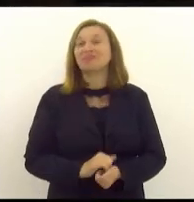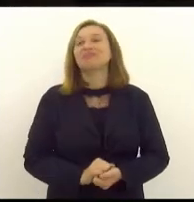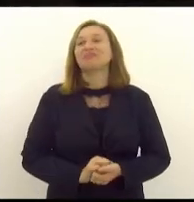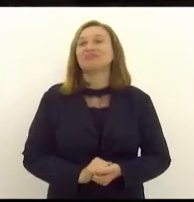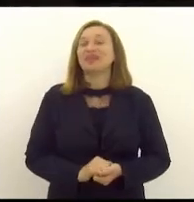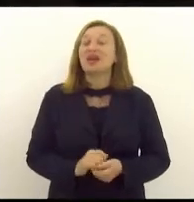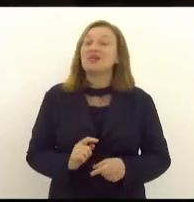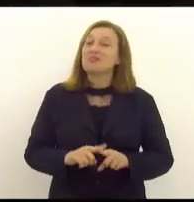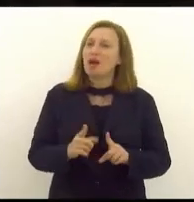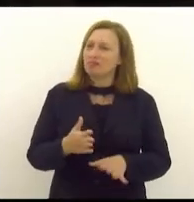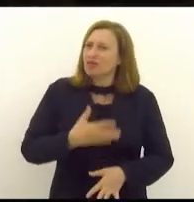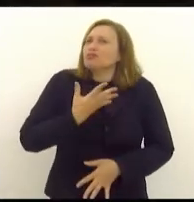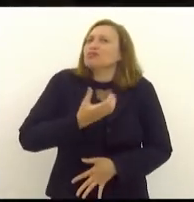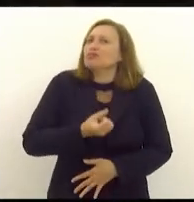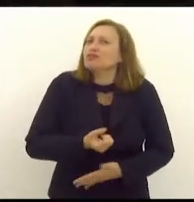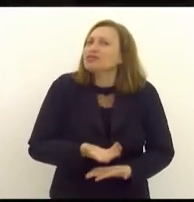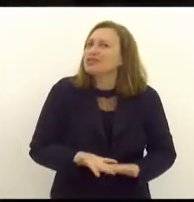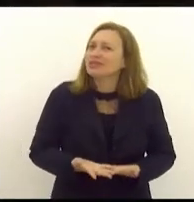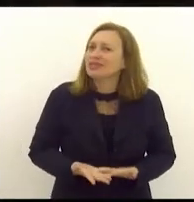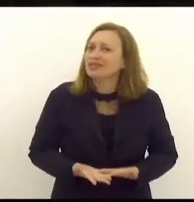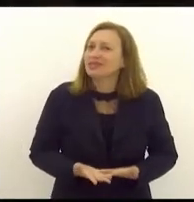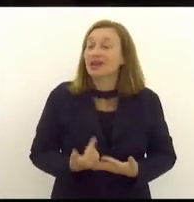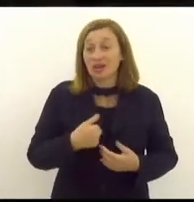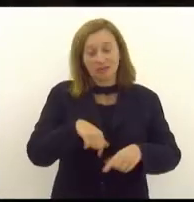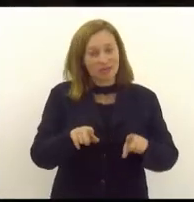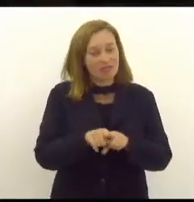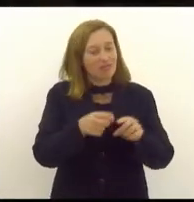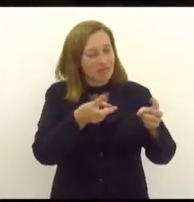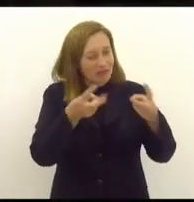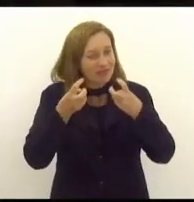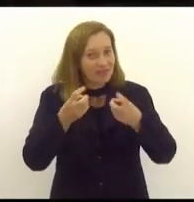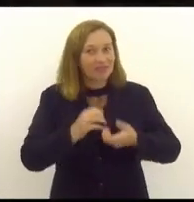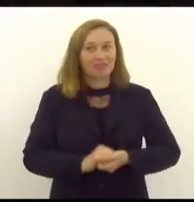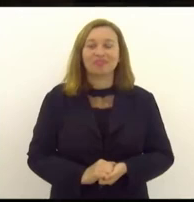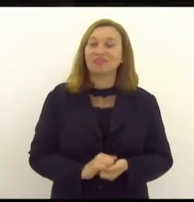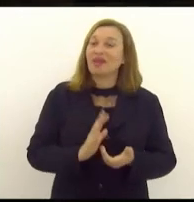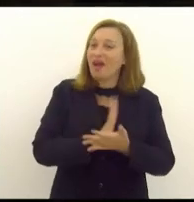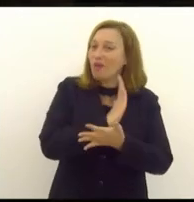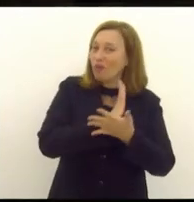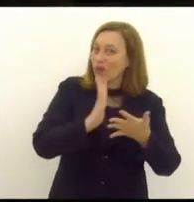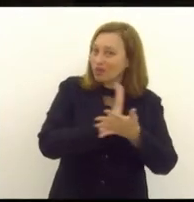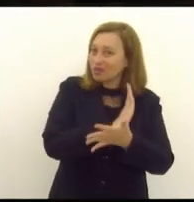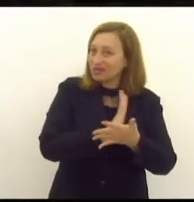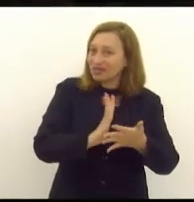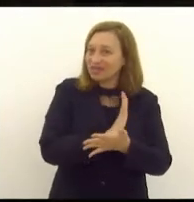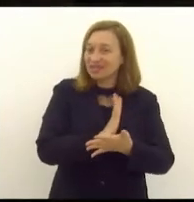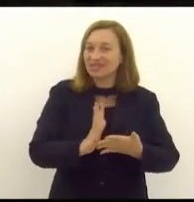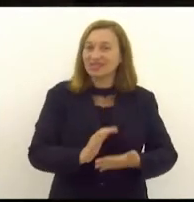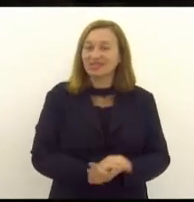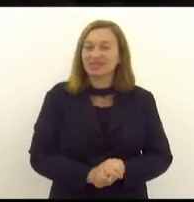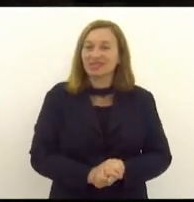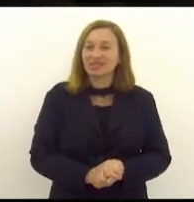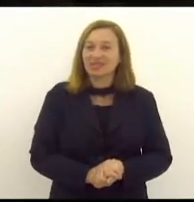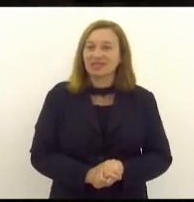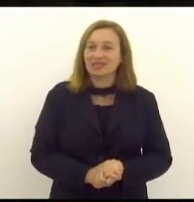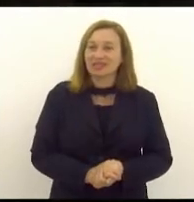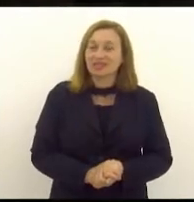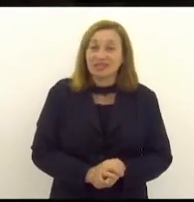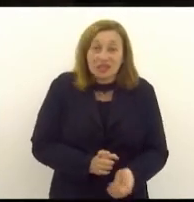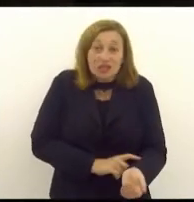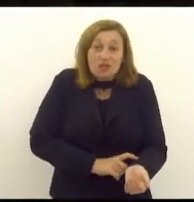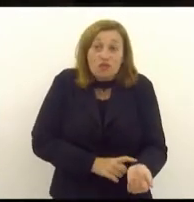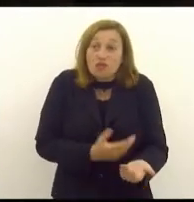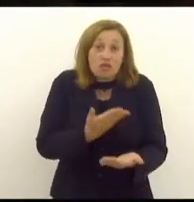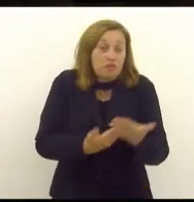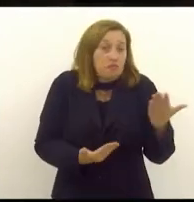mas me assusta que eu também percebo alguns que ficam transtornadas perde o